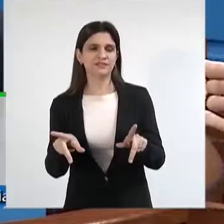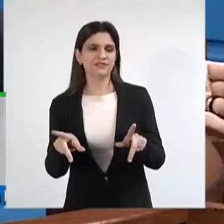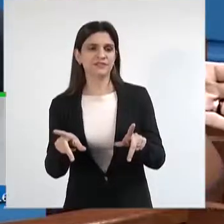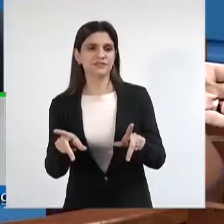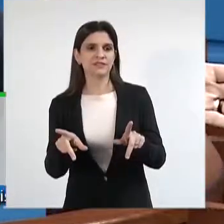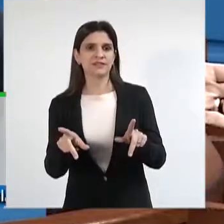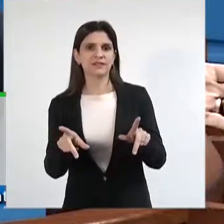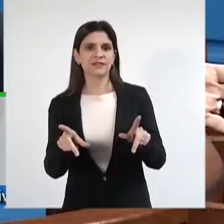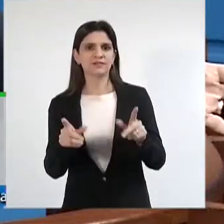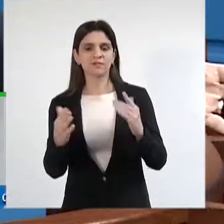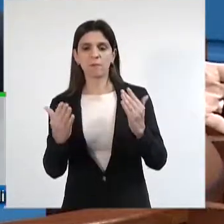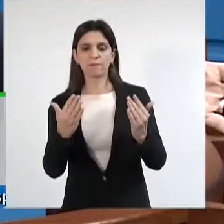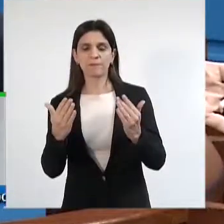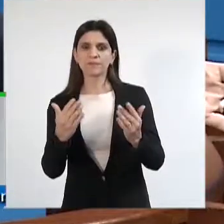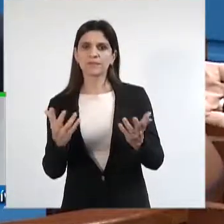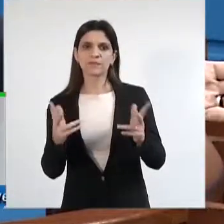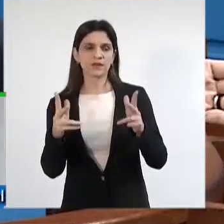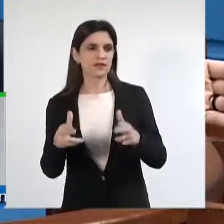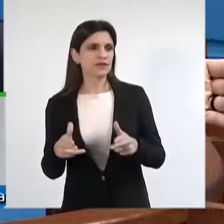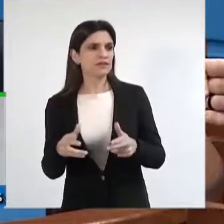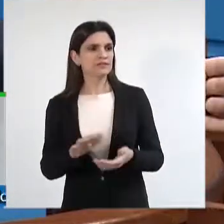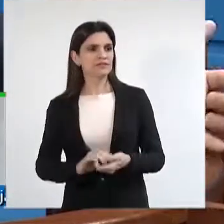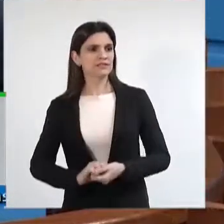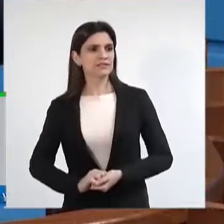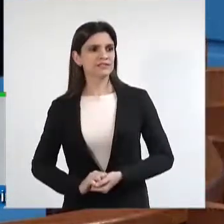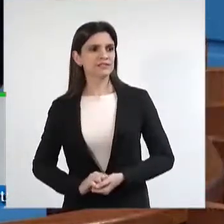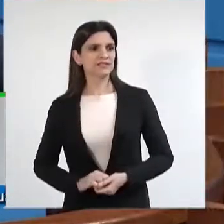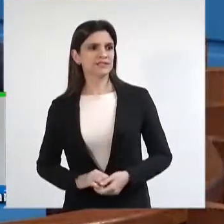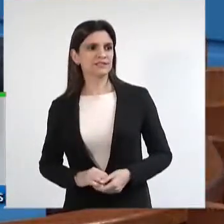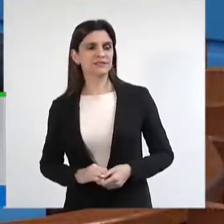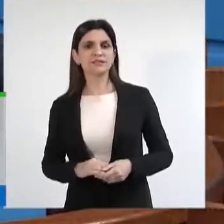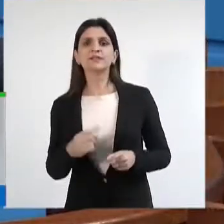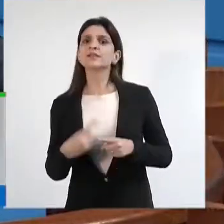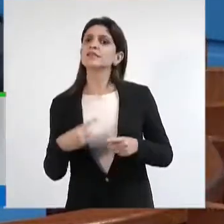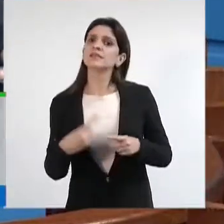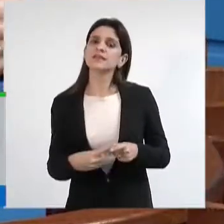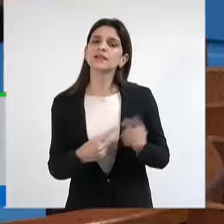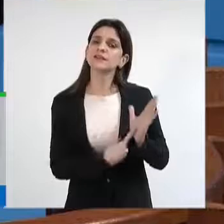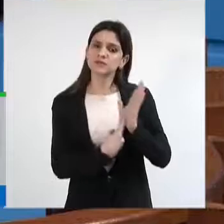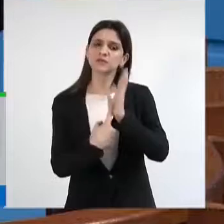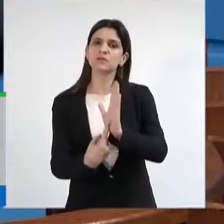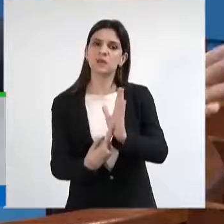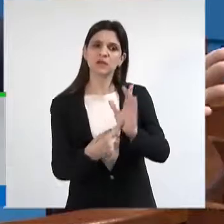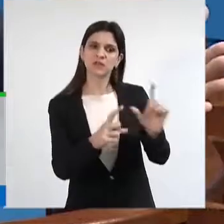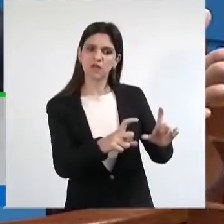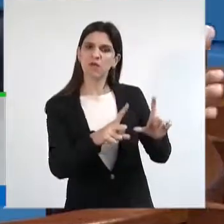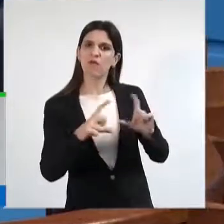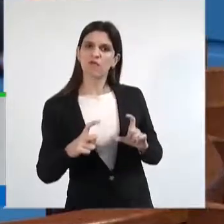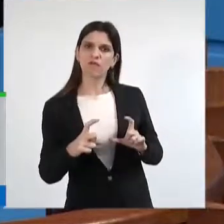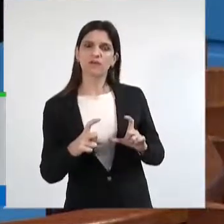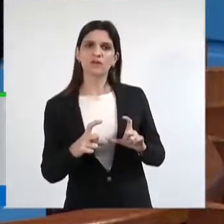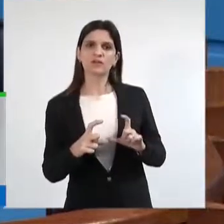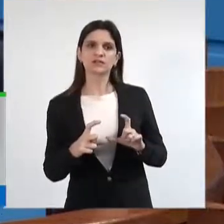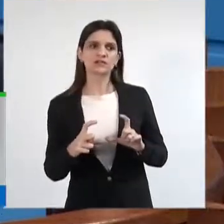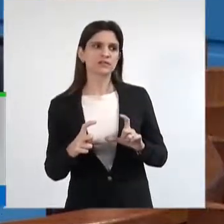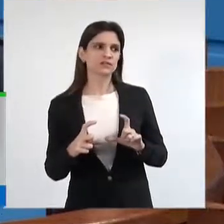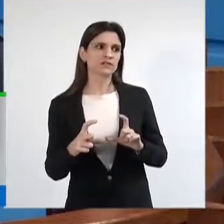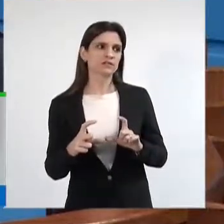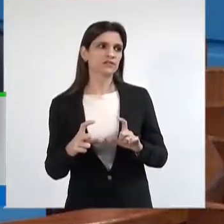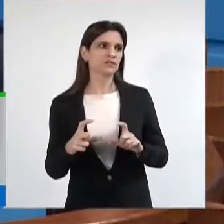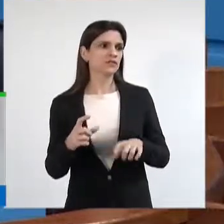as coisas dessa forma. Agora, por que não mostra os avanços, né? A produção científica, a